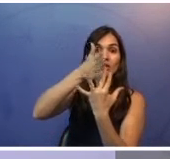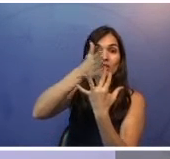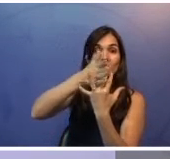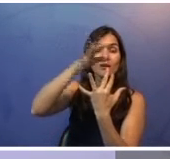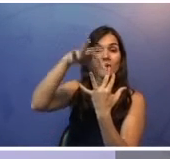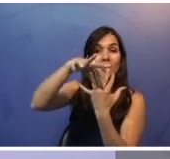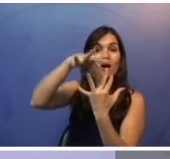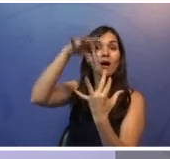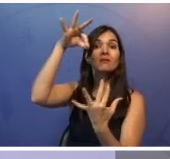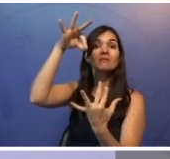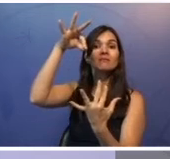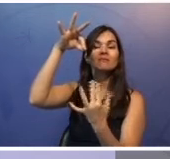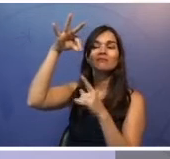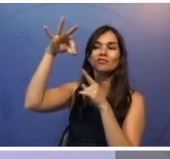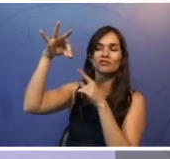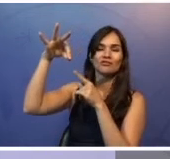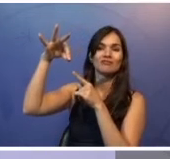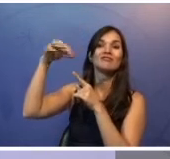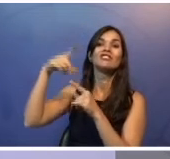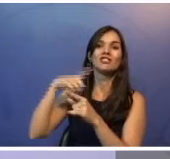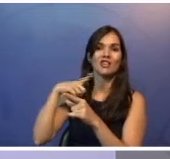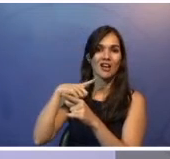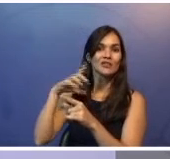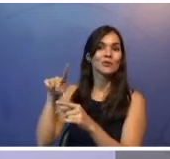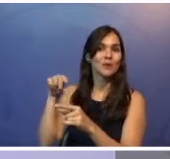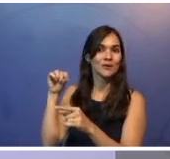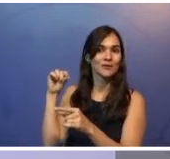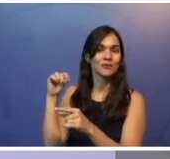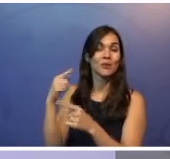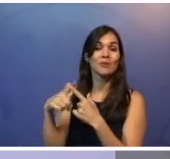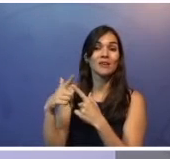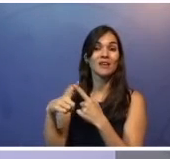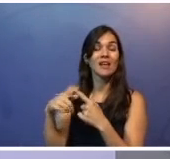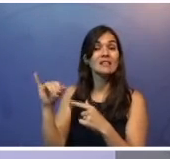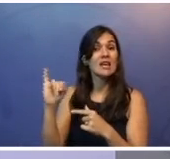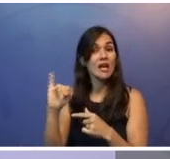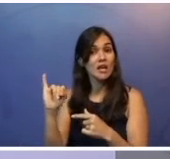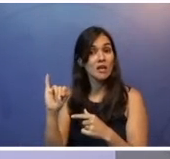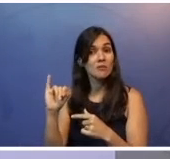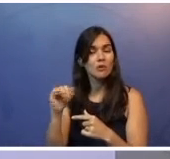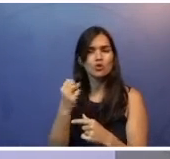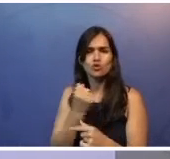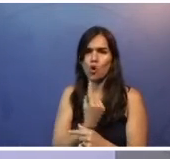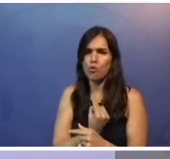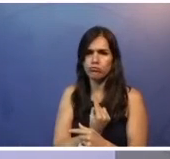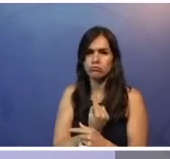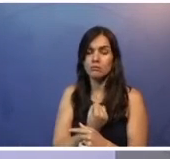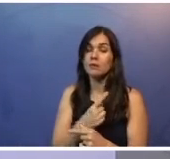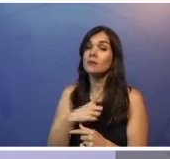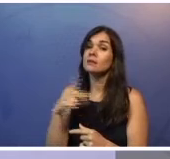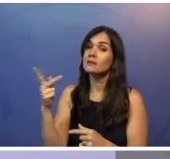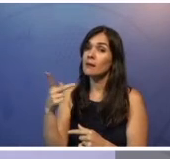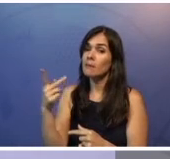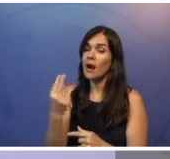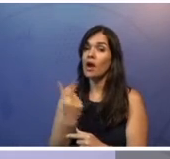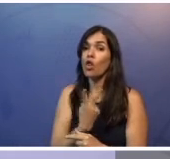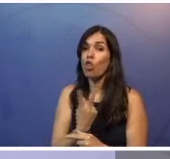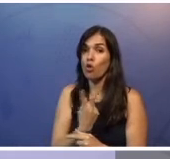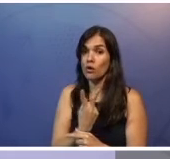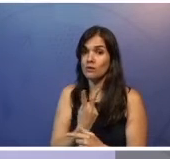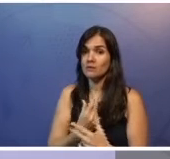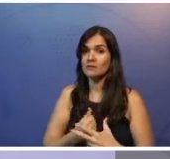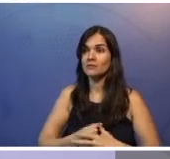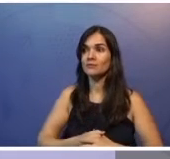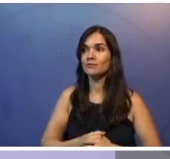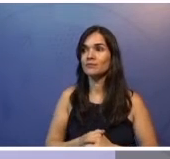é o número quatro exatamente no meio na é quatro números para cá e quatro números para cá